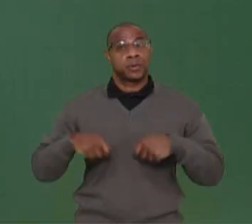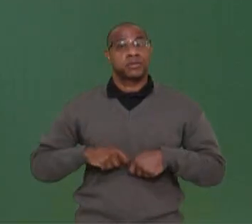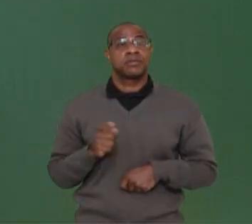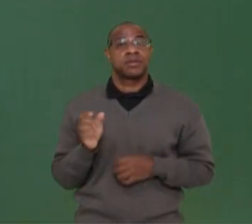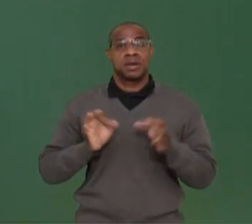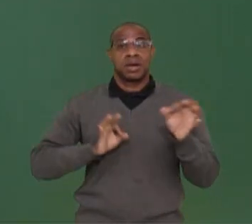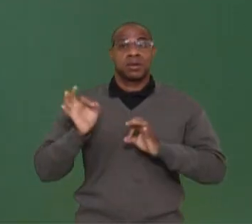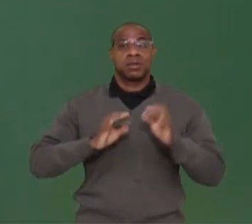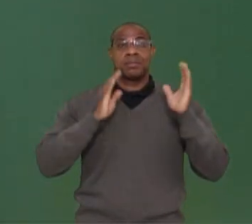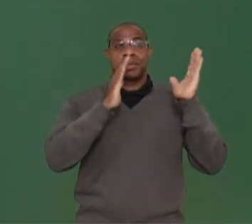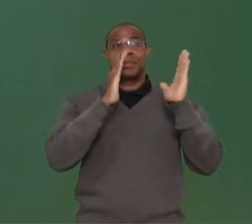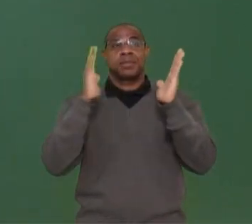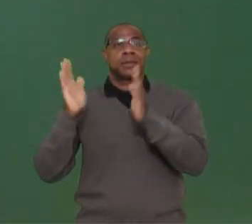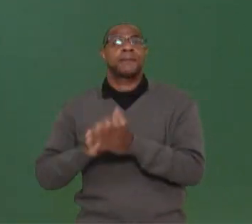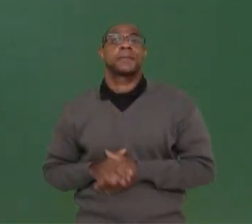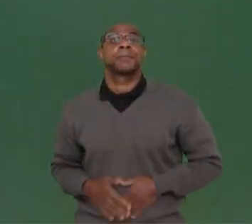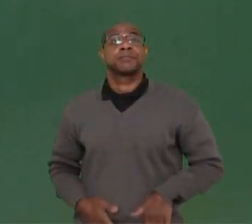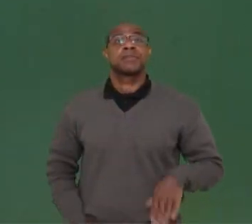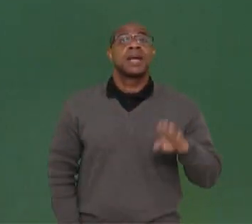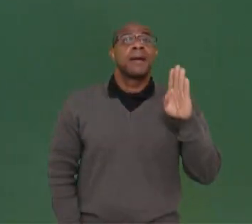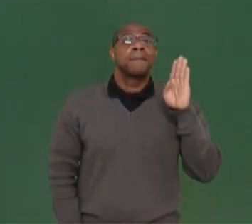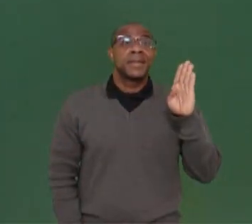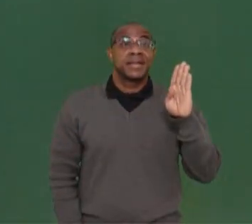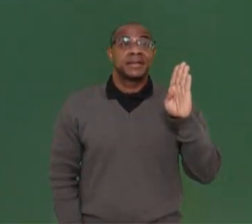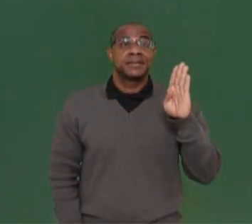Na letra B, eu quero saber o seguinte.